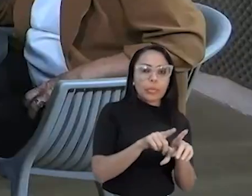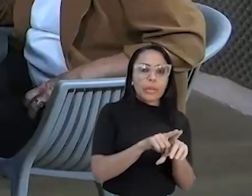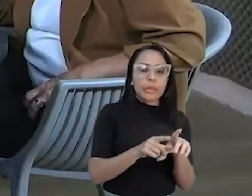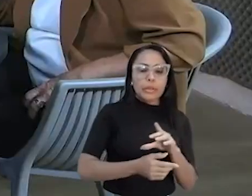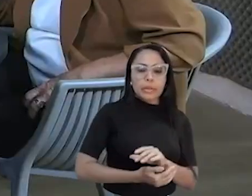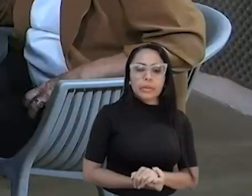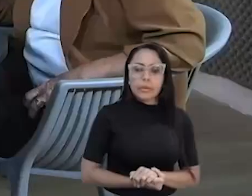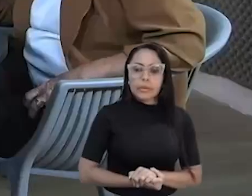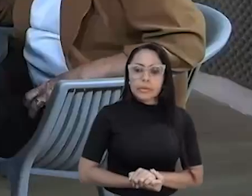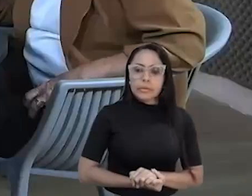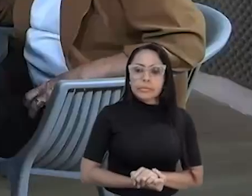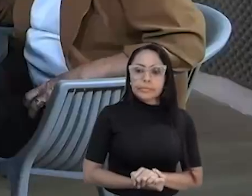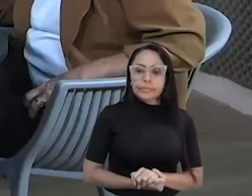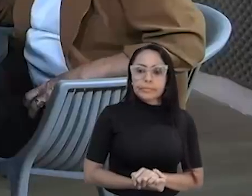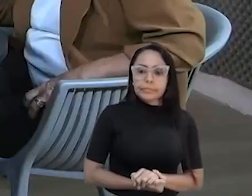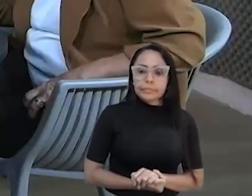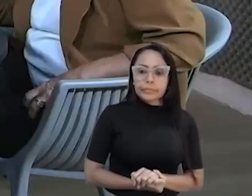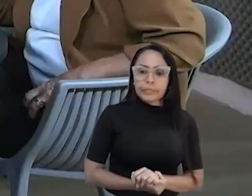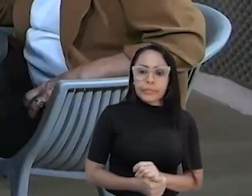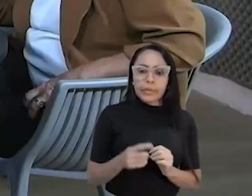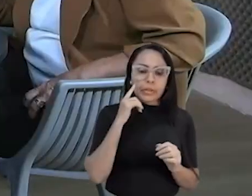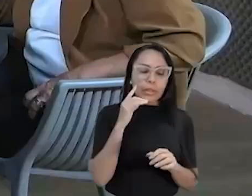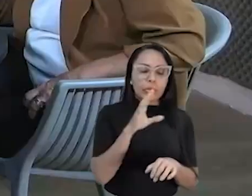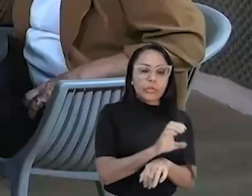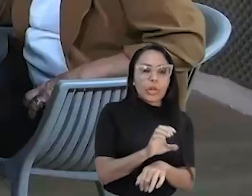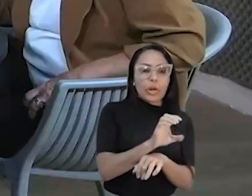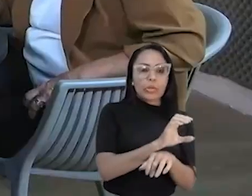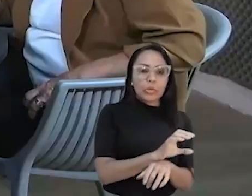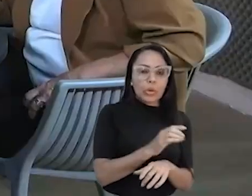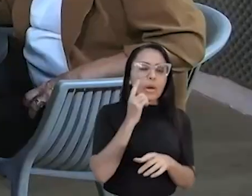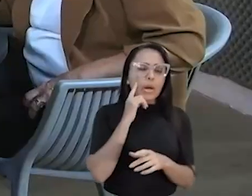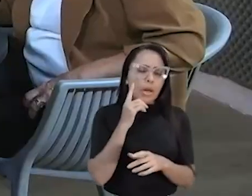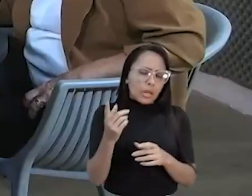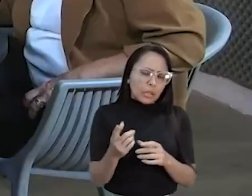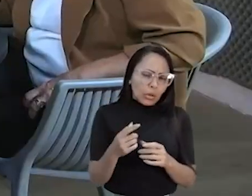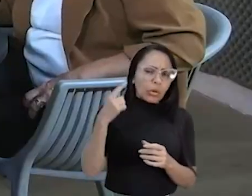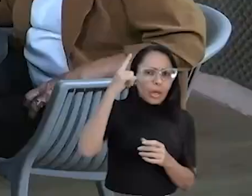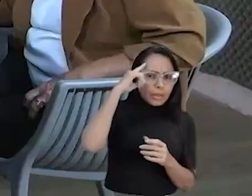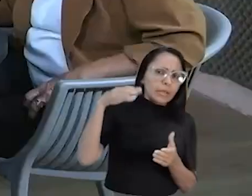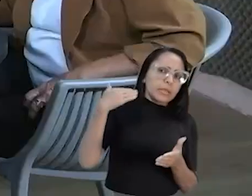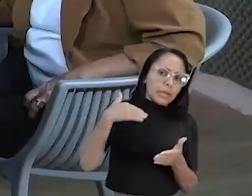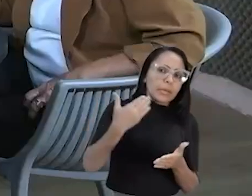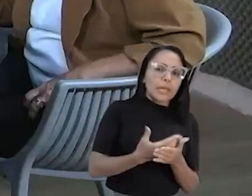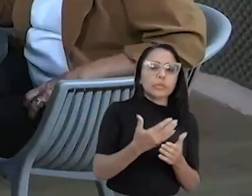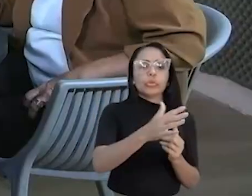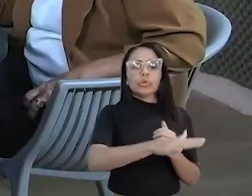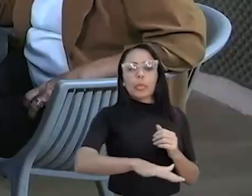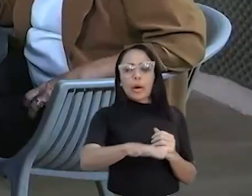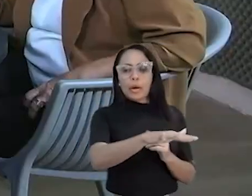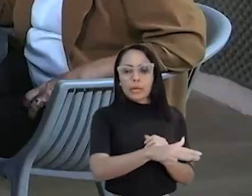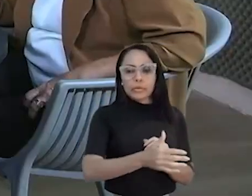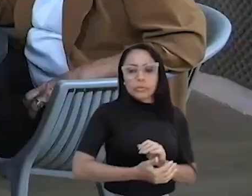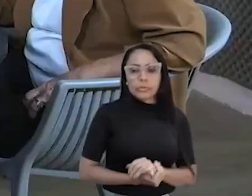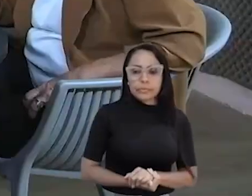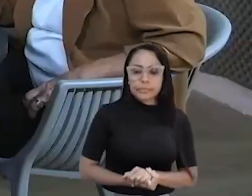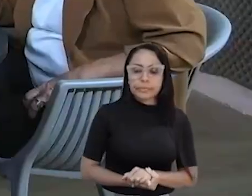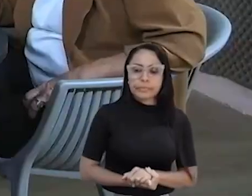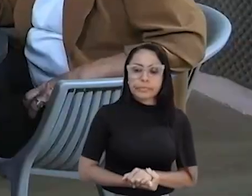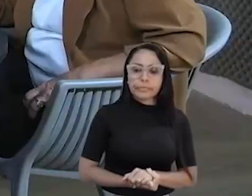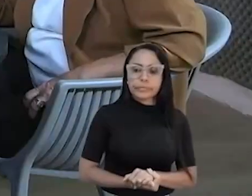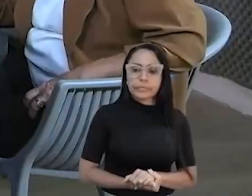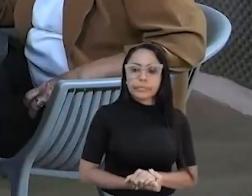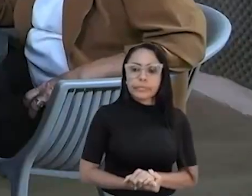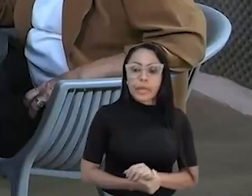né? Já que a gente tem estado cada dia mais em espaços tão pequenos. A frase do primeiro slide de Narinha. Mas trazer